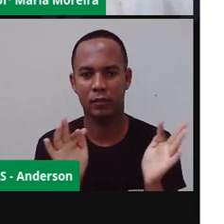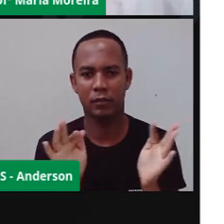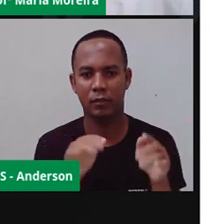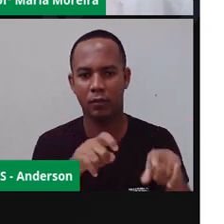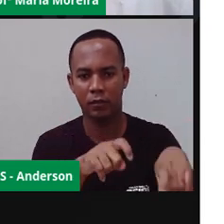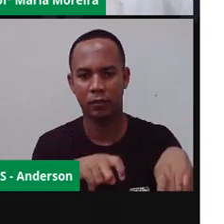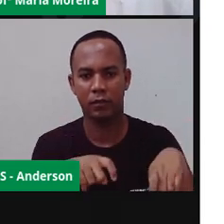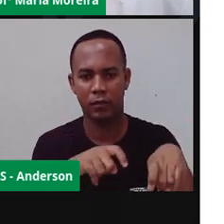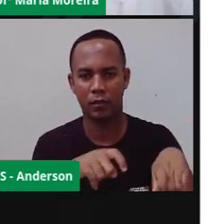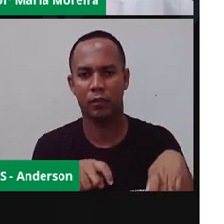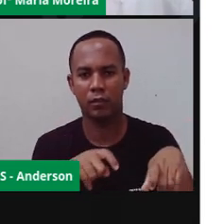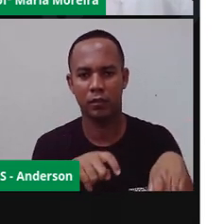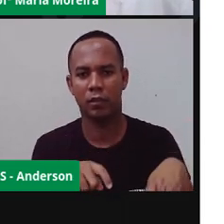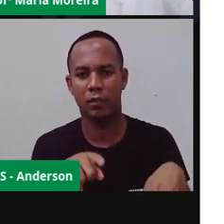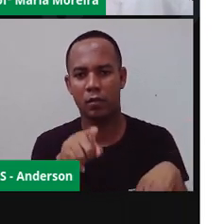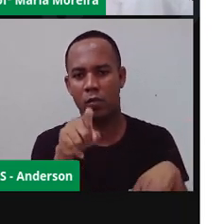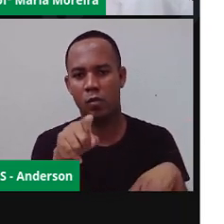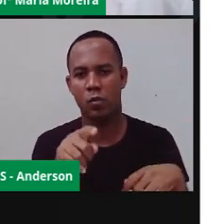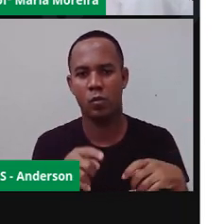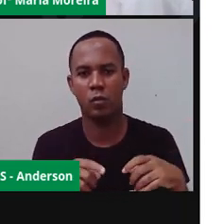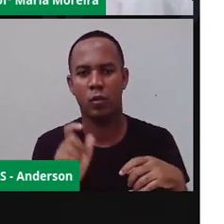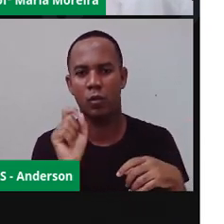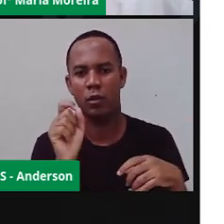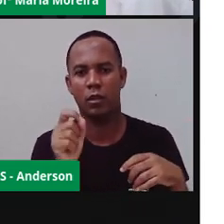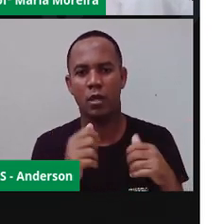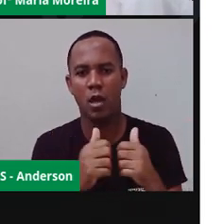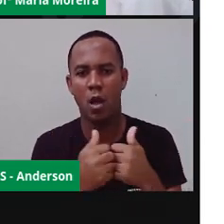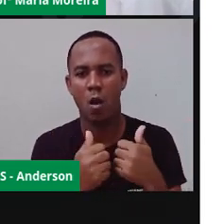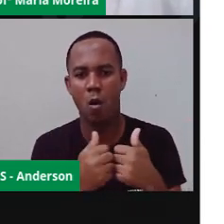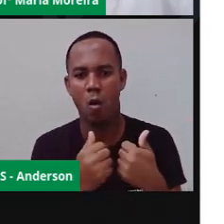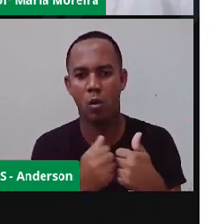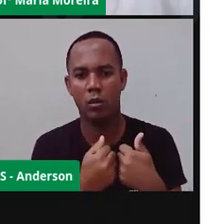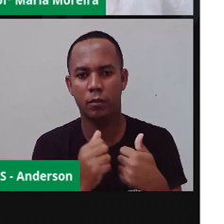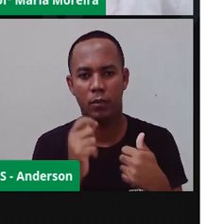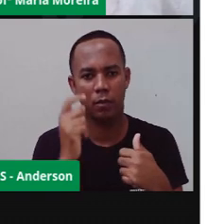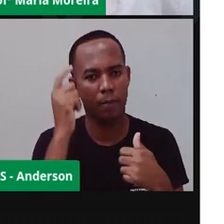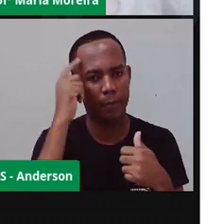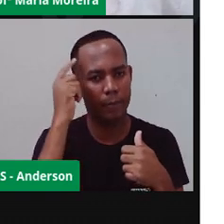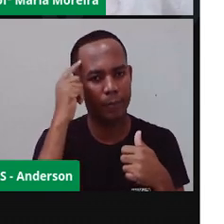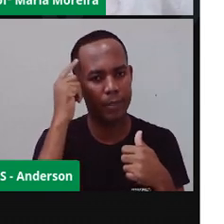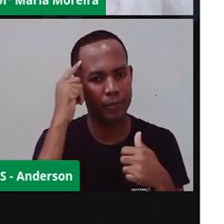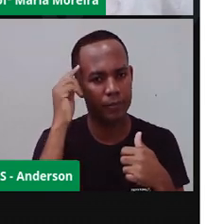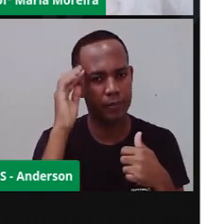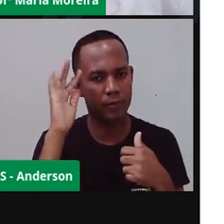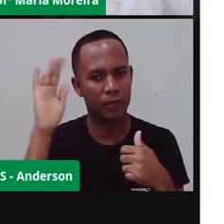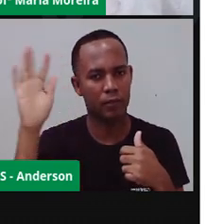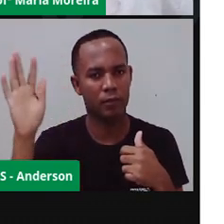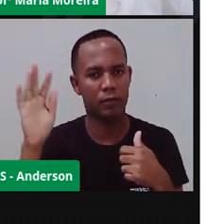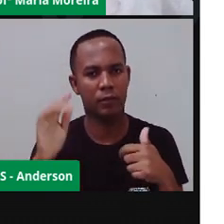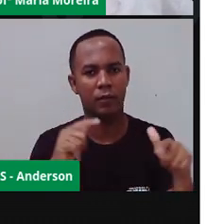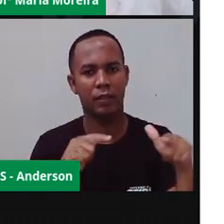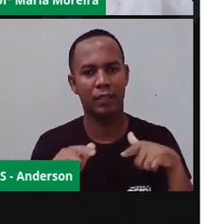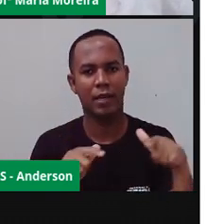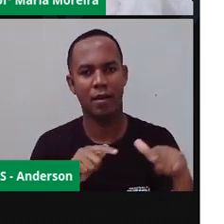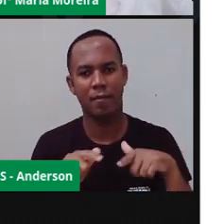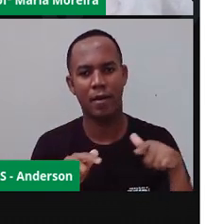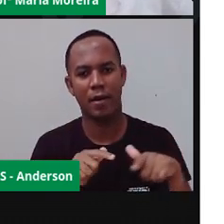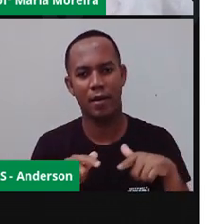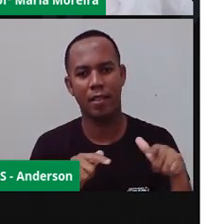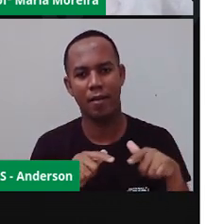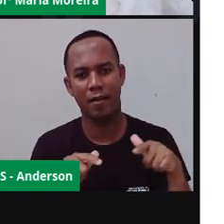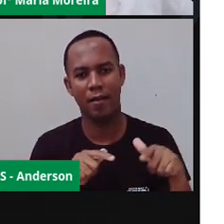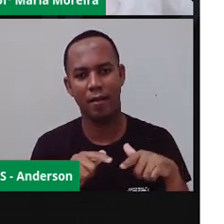Ele vai o quê? Pegar um ônibus e ele está imaginando o quê? Que ele vai trabalhar e que quando